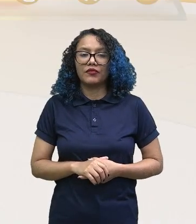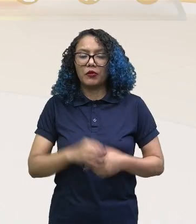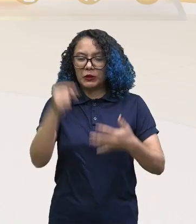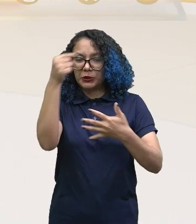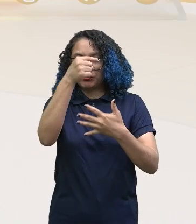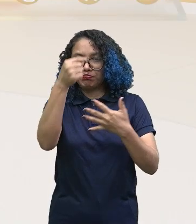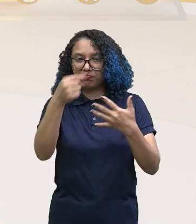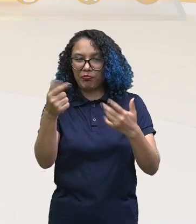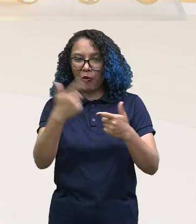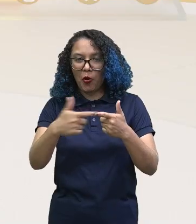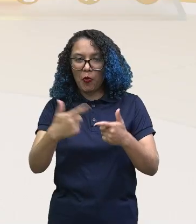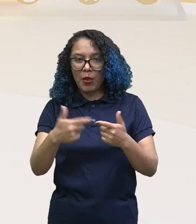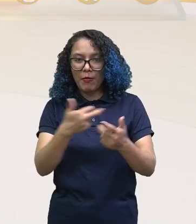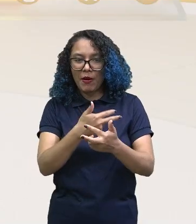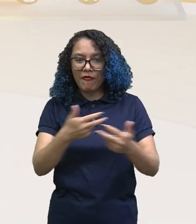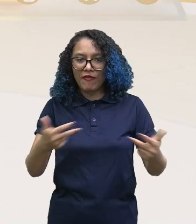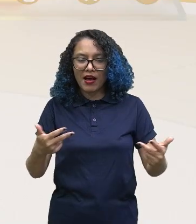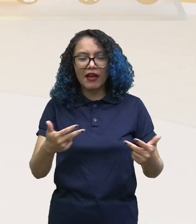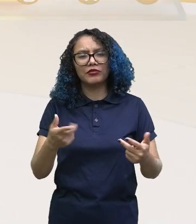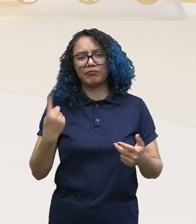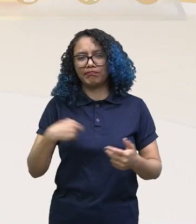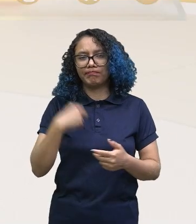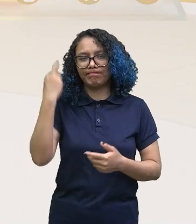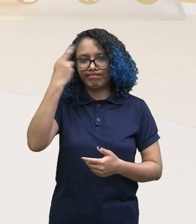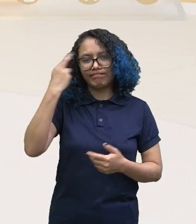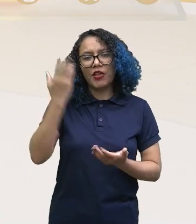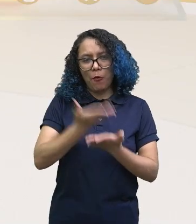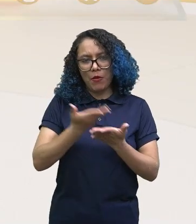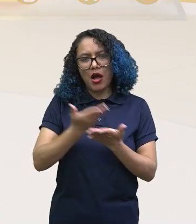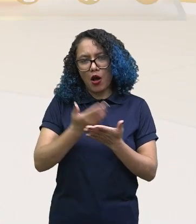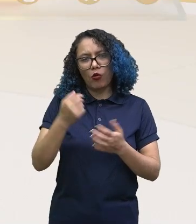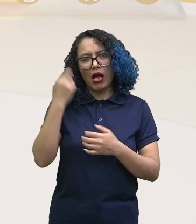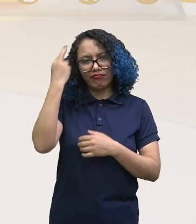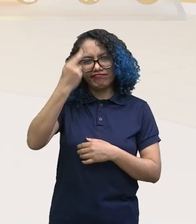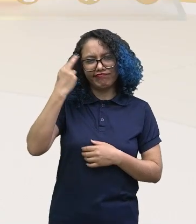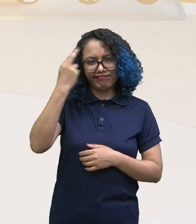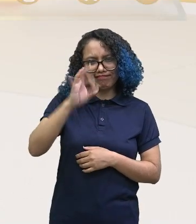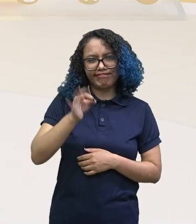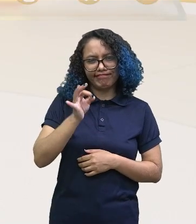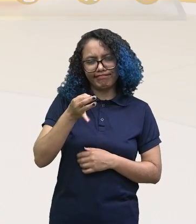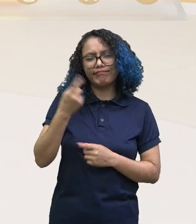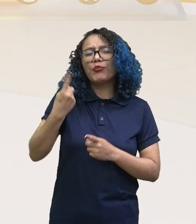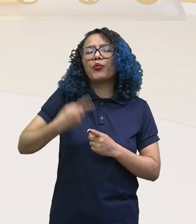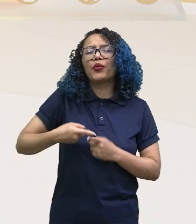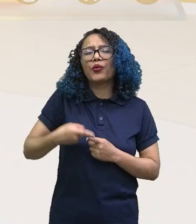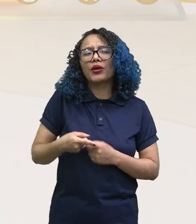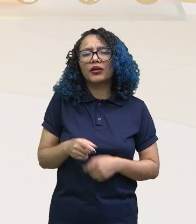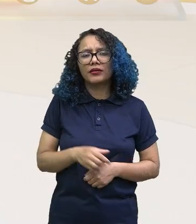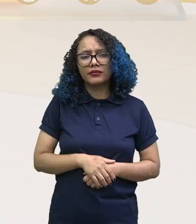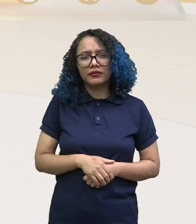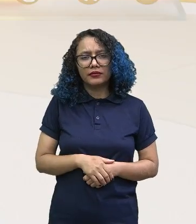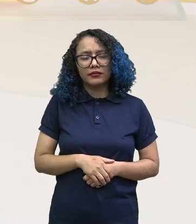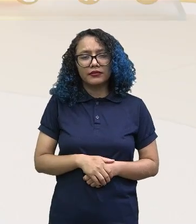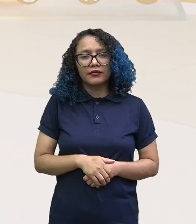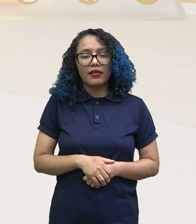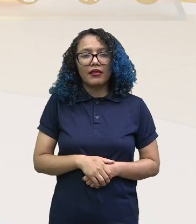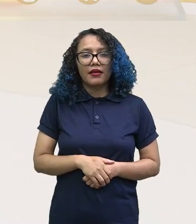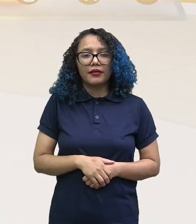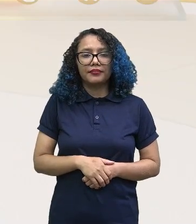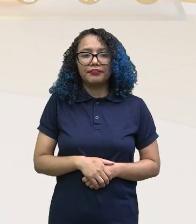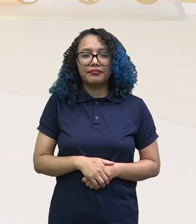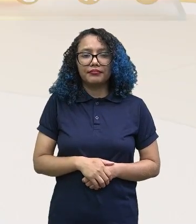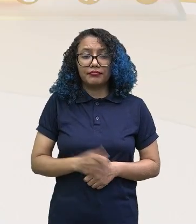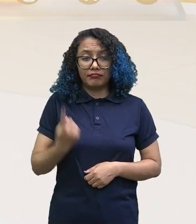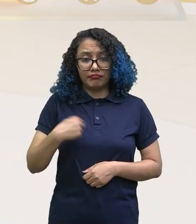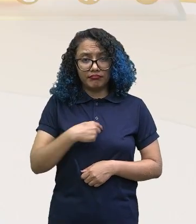aqui, nessa reflexão, né? Sim. Uma aula reflexão, É isso, verdade. né? Porque nós podemos,